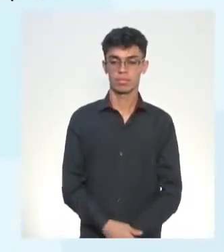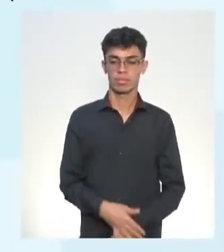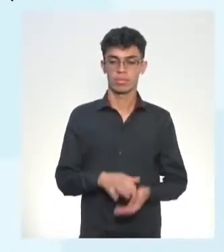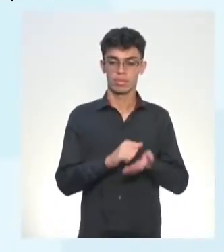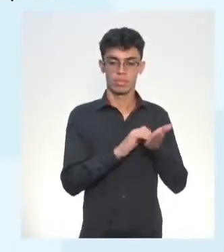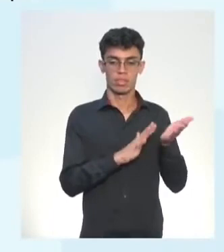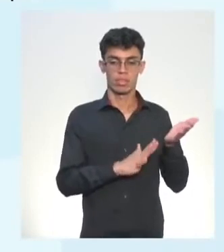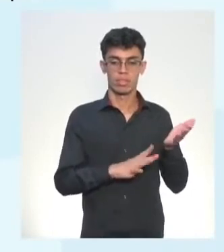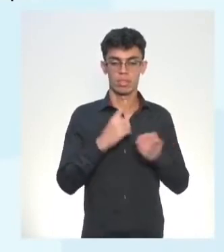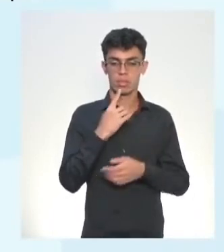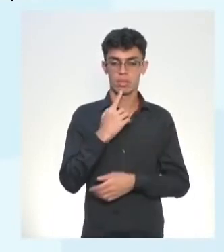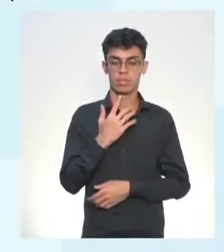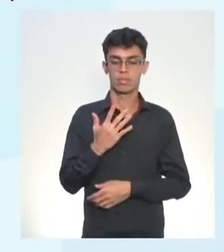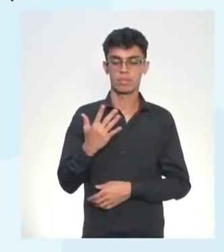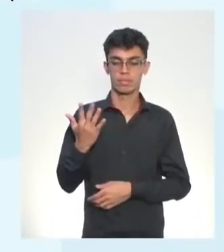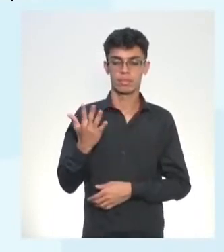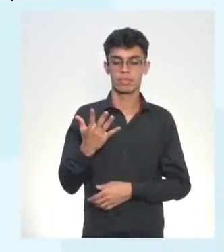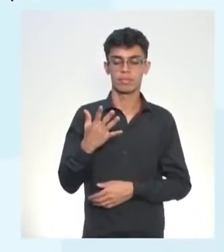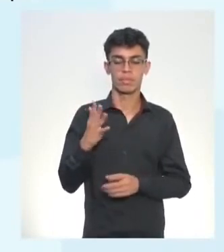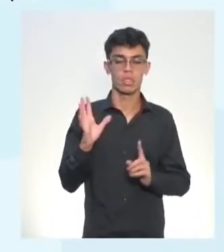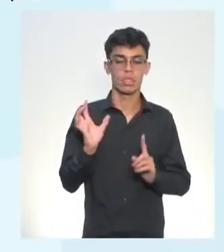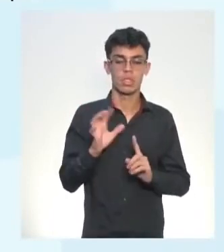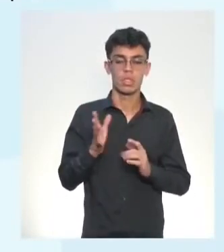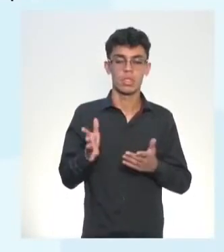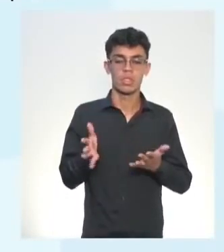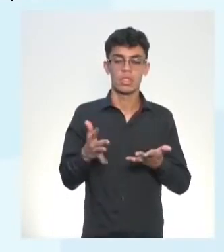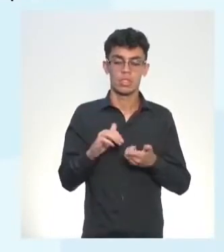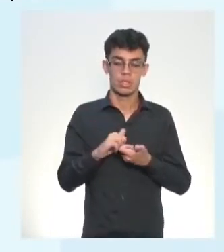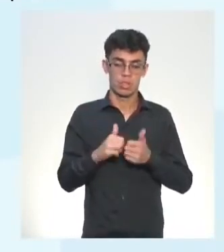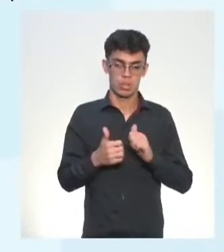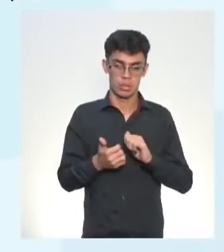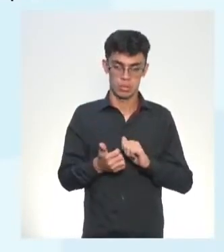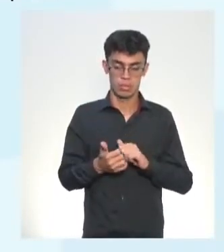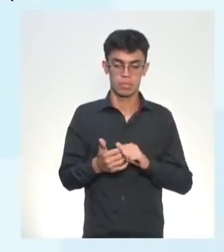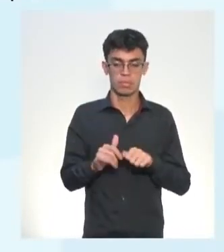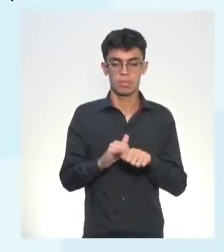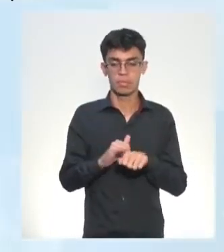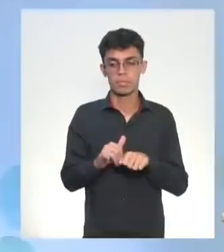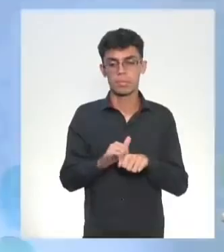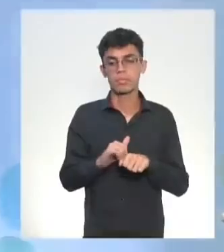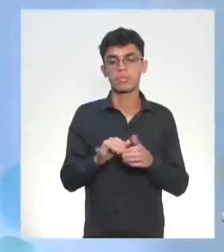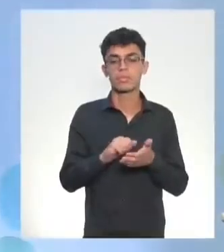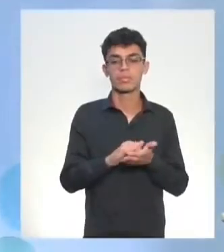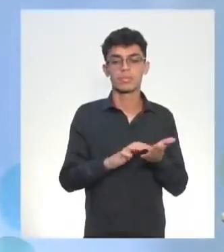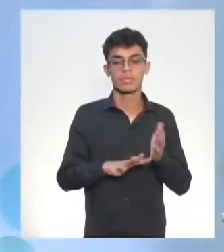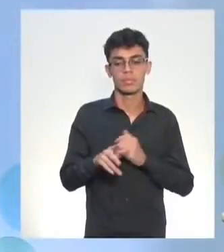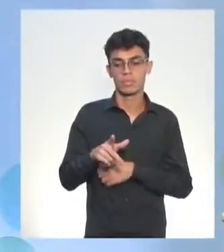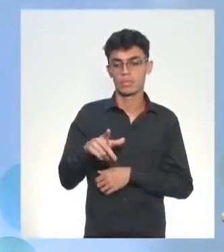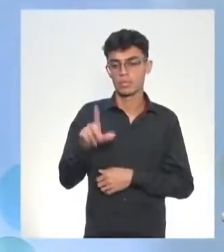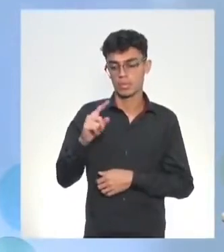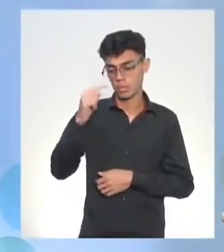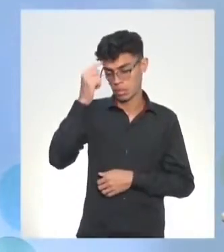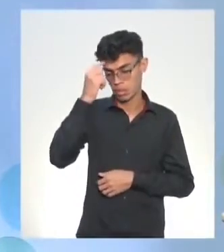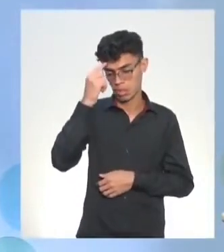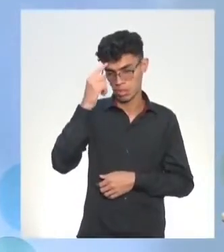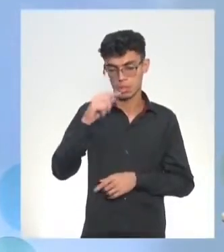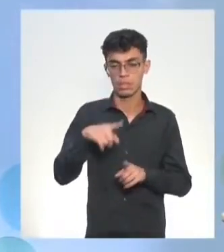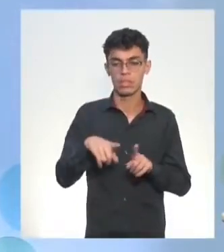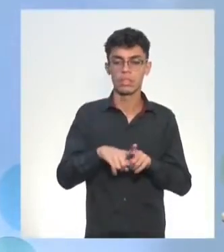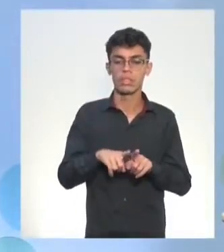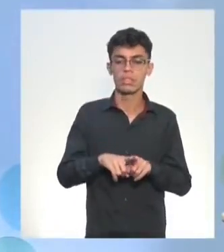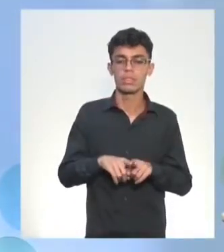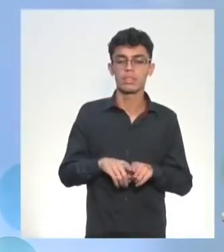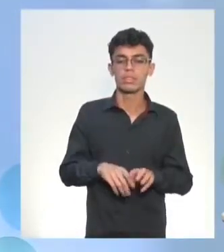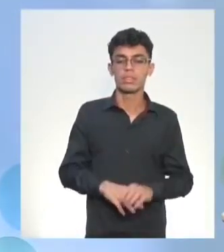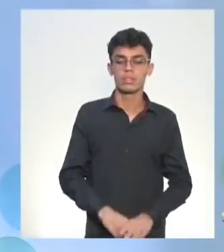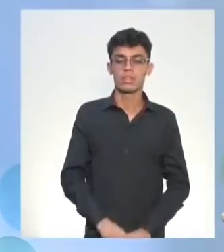exercício é o que está, que eu chamei de motivação, eu dei uma adaptada, mas é o exercício que a gente estava pensando anteriormente, né? E quando o